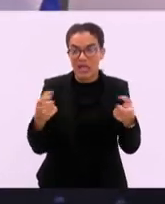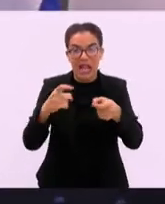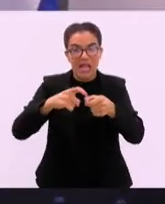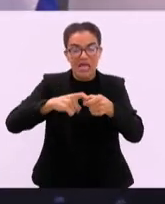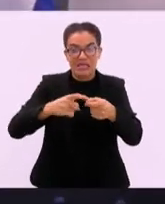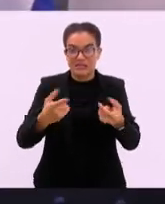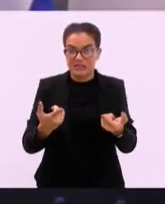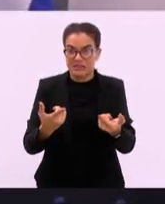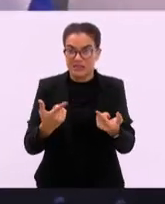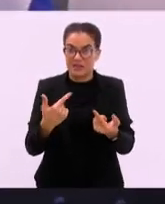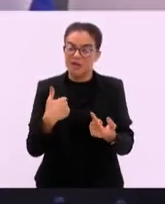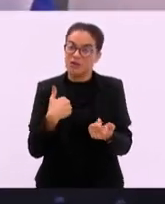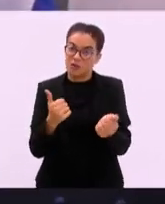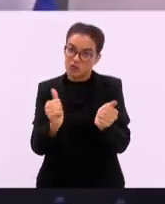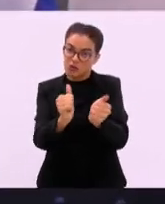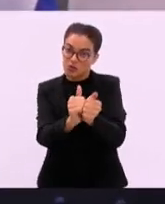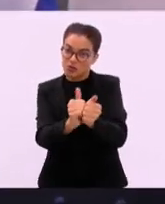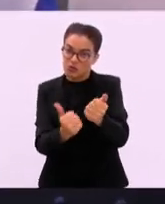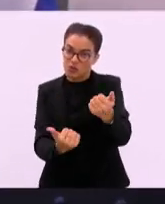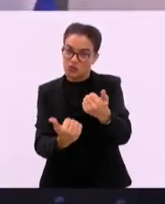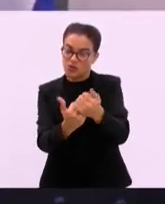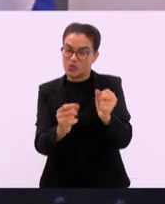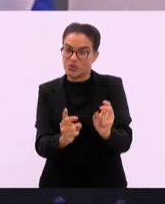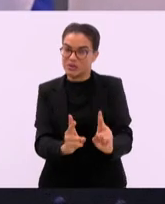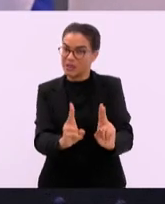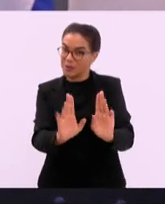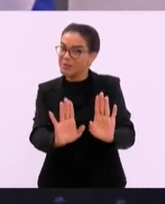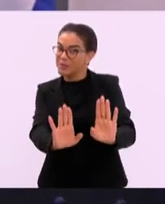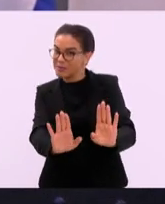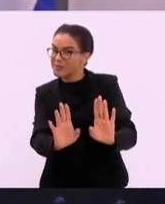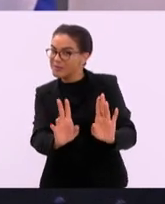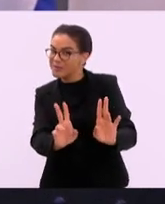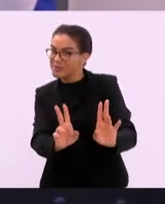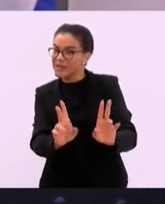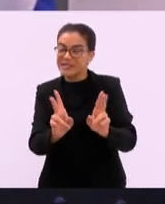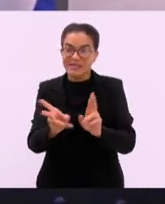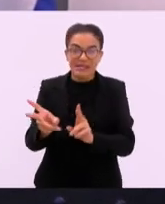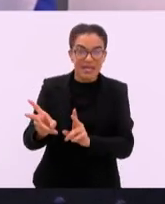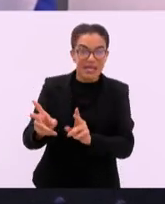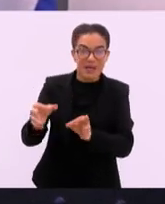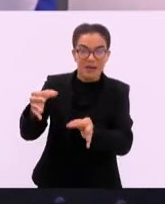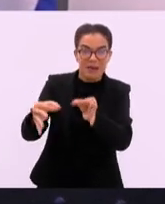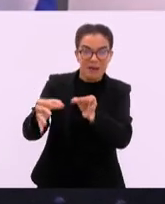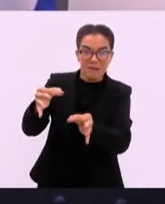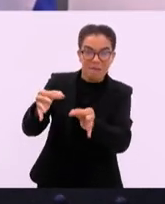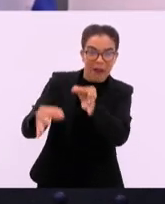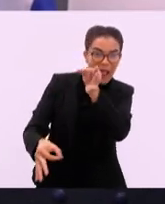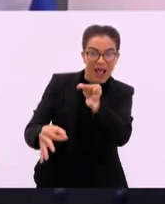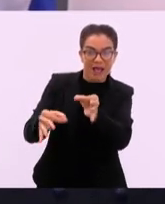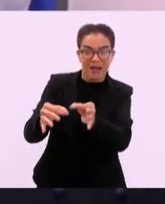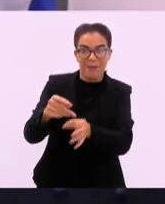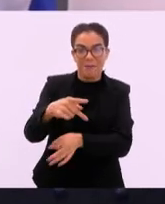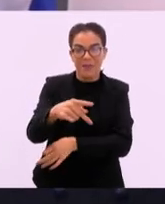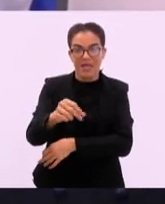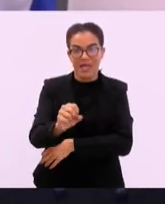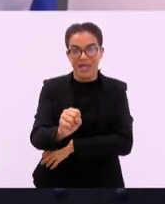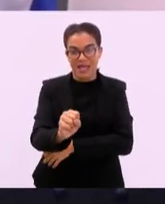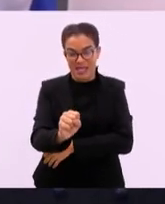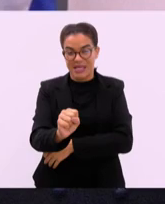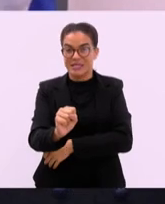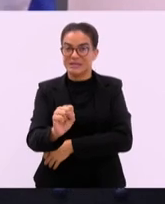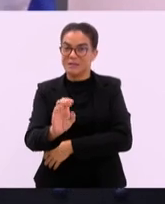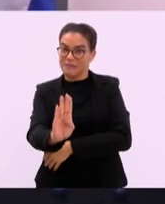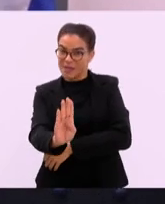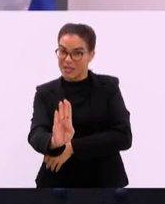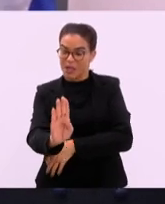que eu me filio a Vossa Excelência sempre. Nessas injustiças que o pessoal e o PT e o PSB têm cometido com Vossa Excelência. O PSB